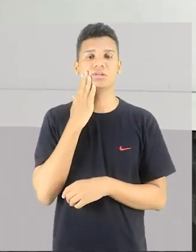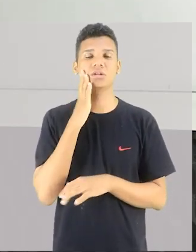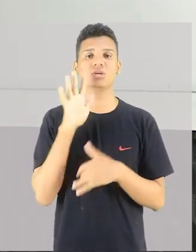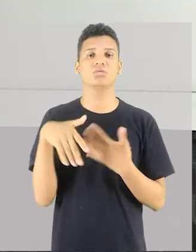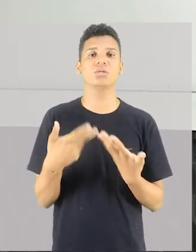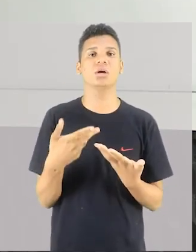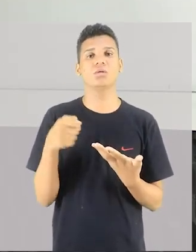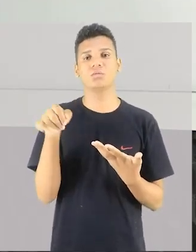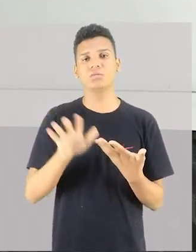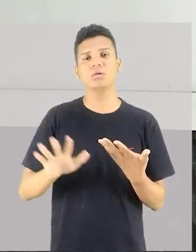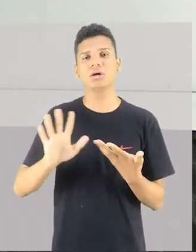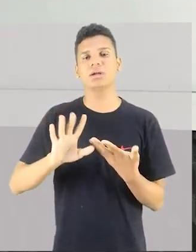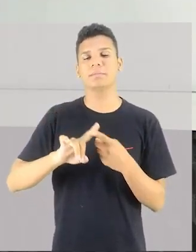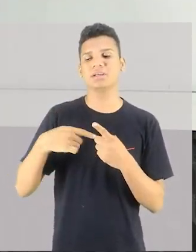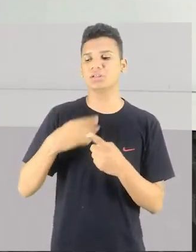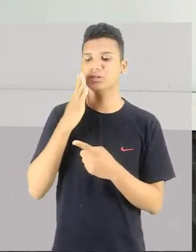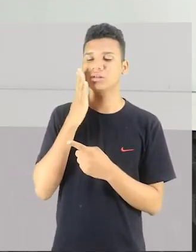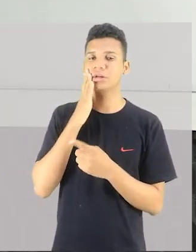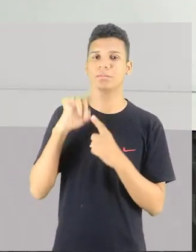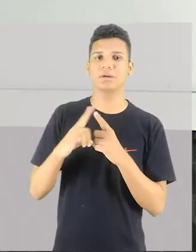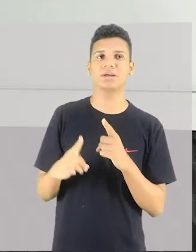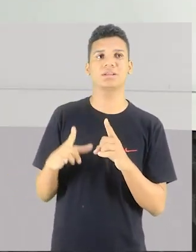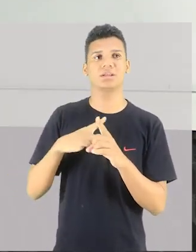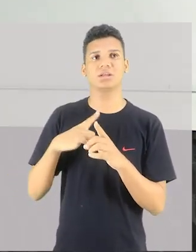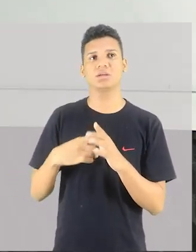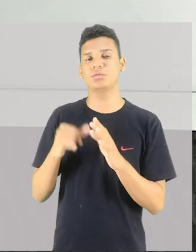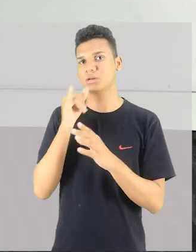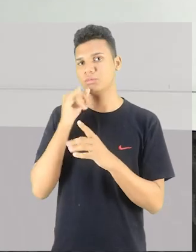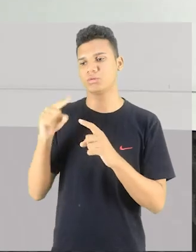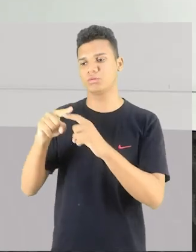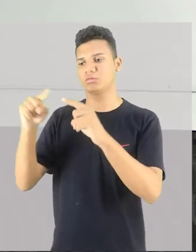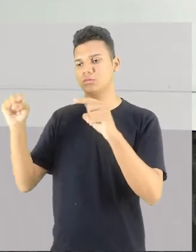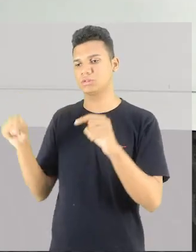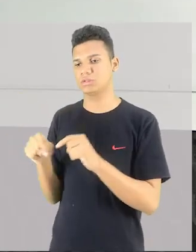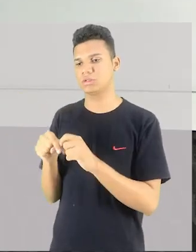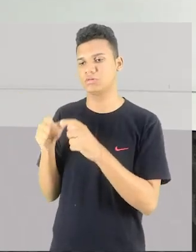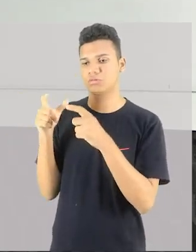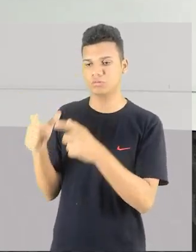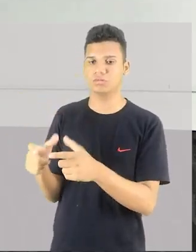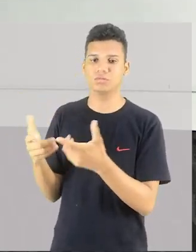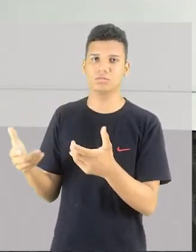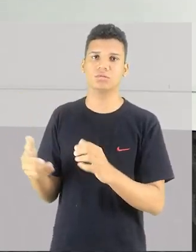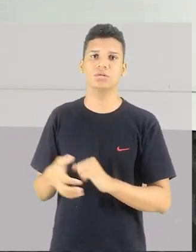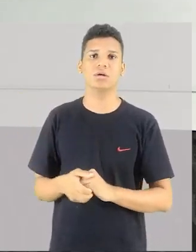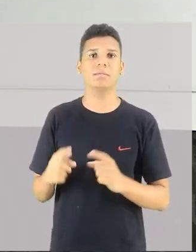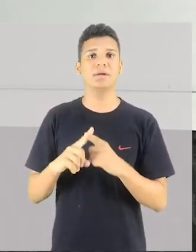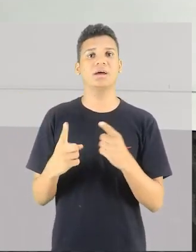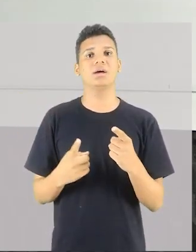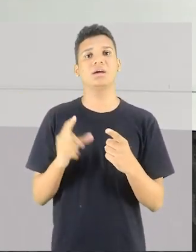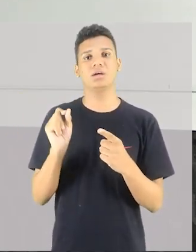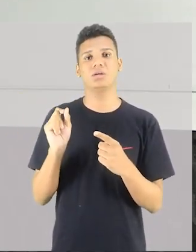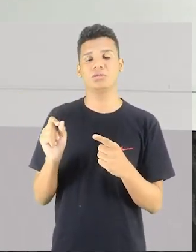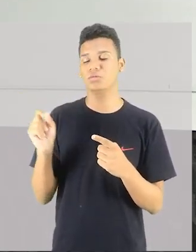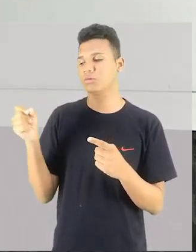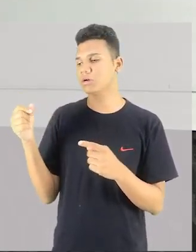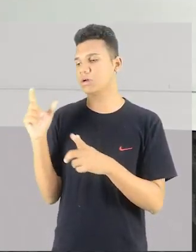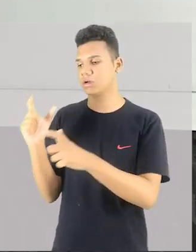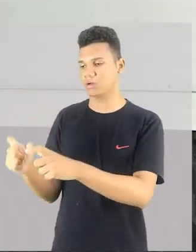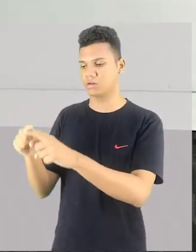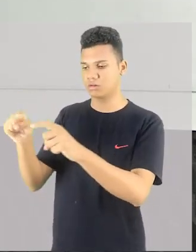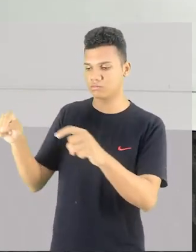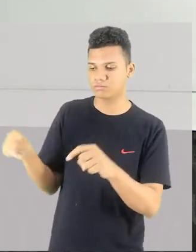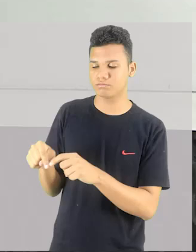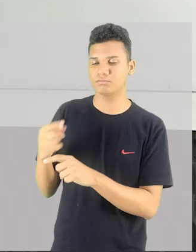área aqui ó compreendida entre o círculo e o quadrado Então essa área que vai receber